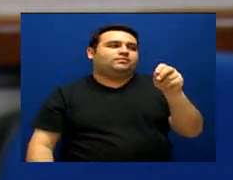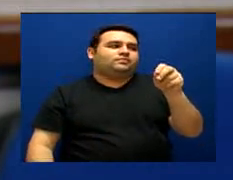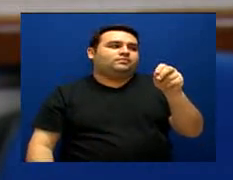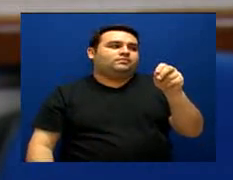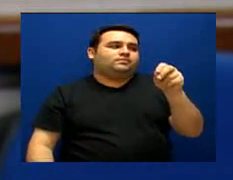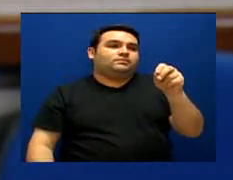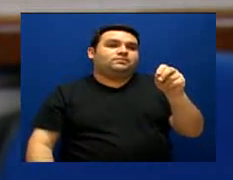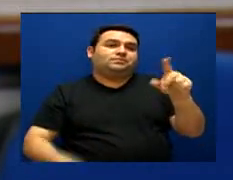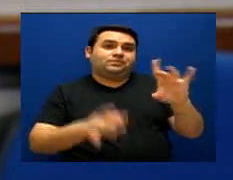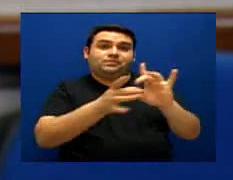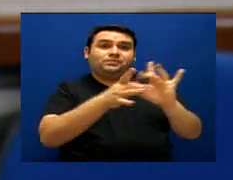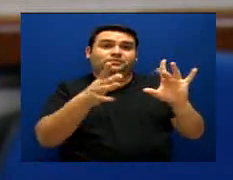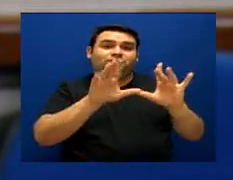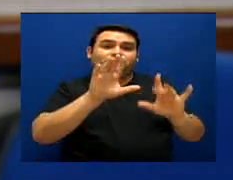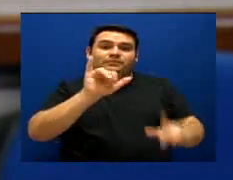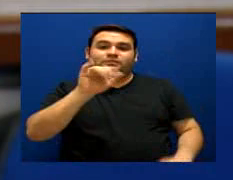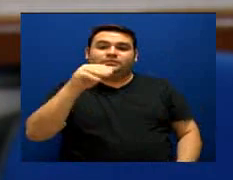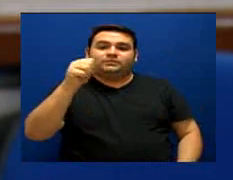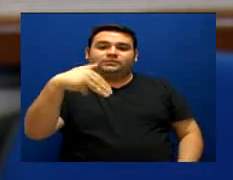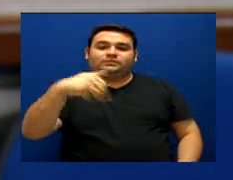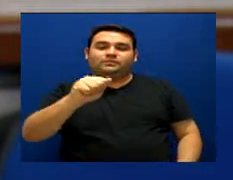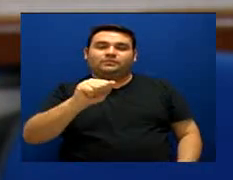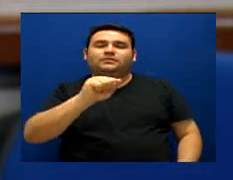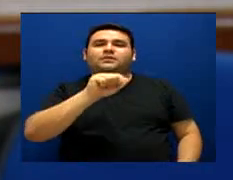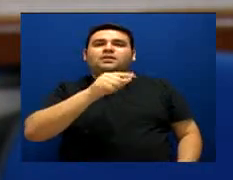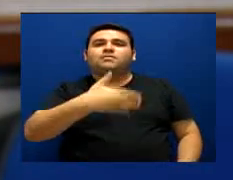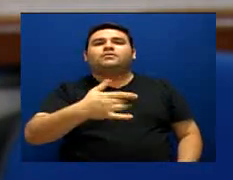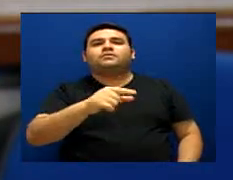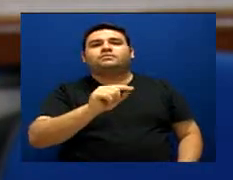como autorizado pelo IBAMA a ser